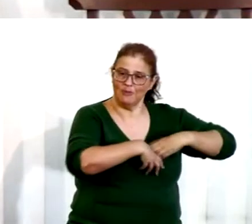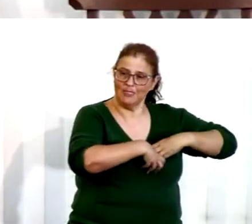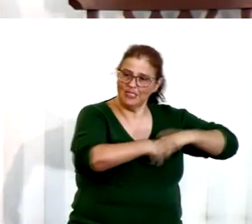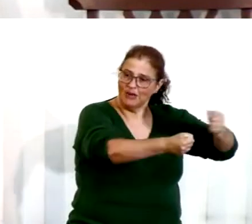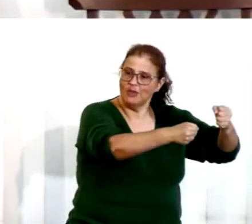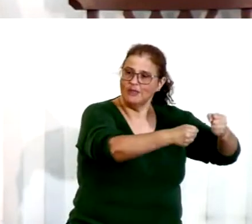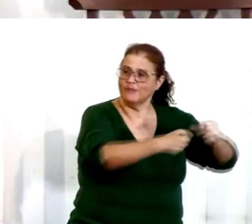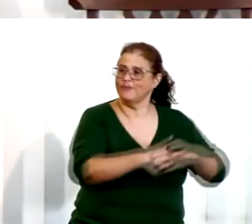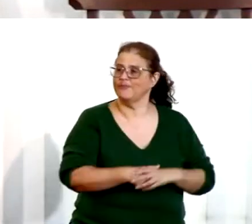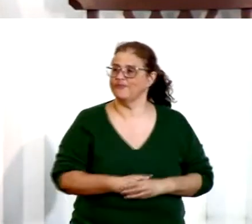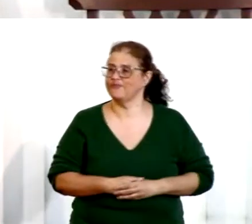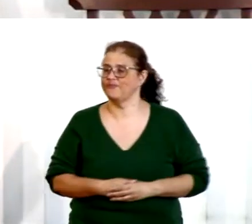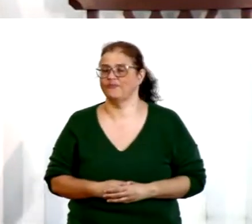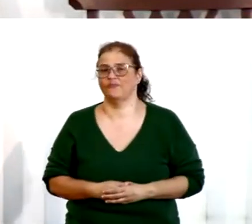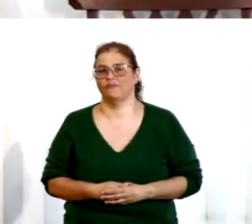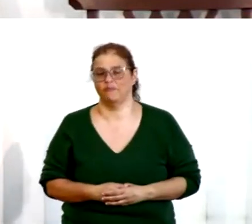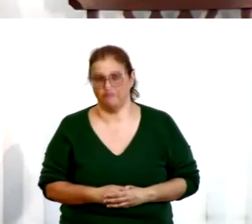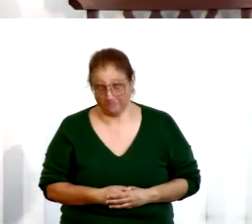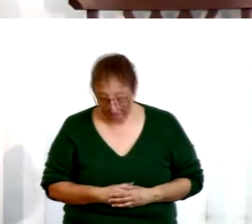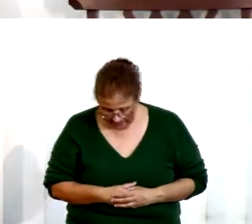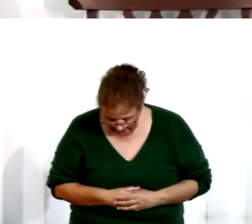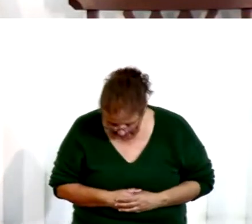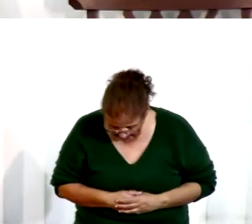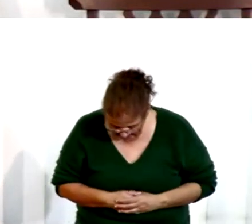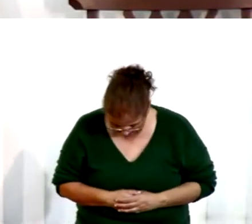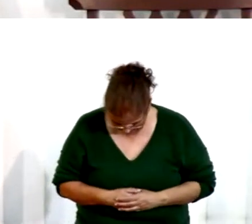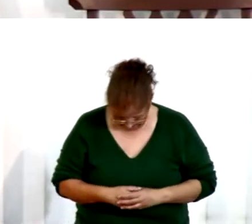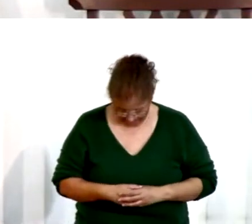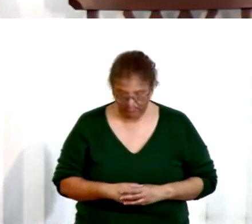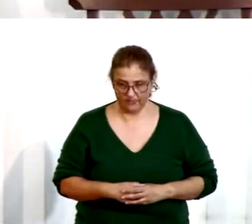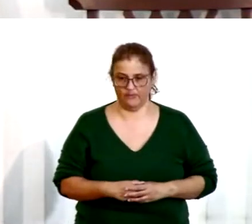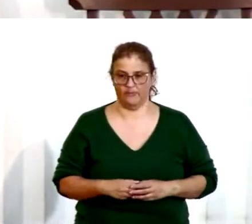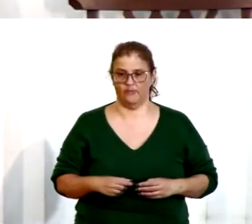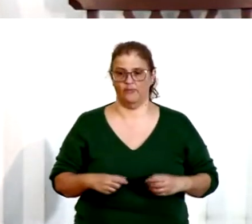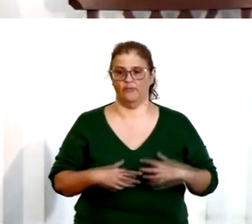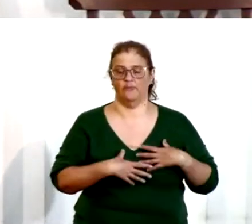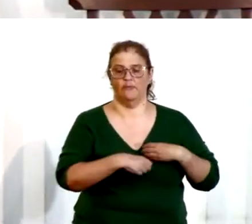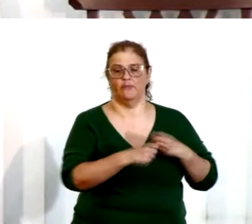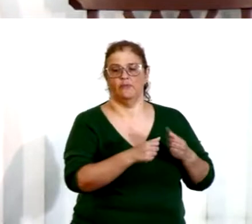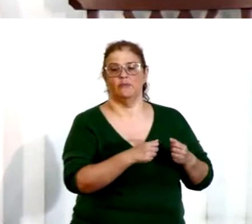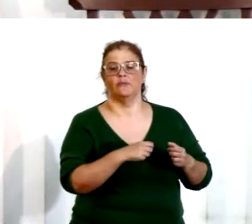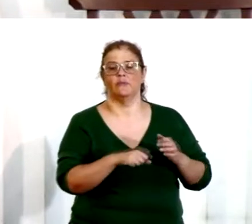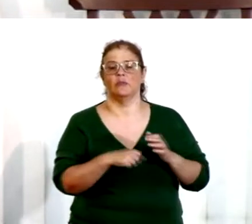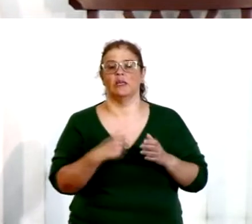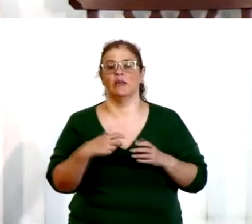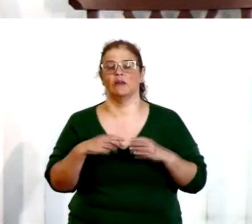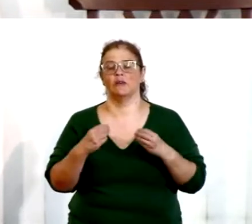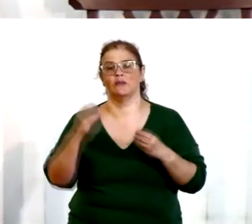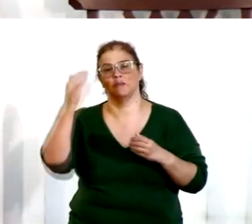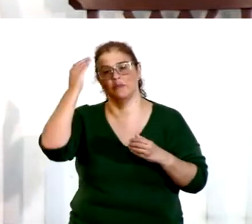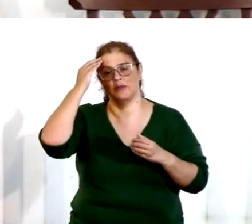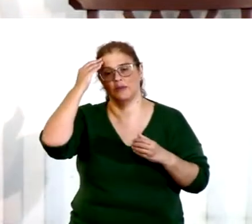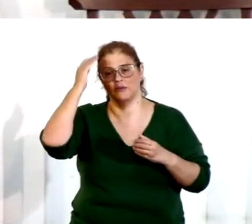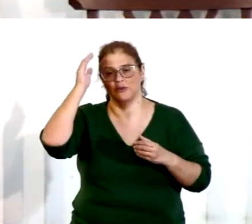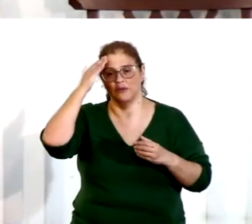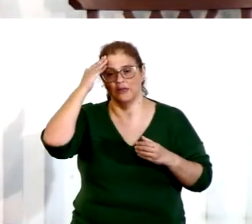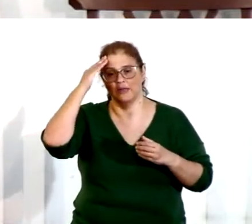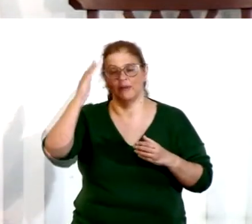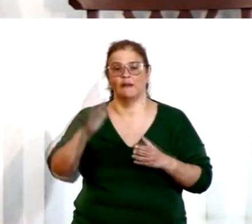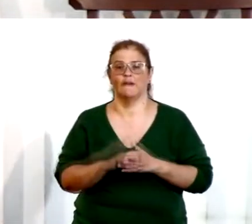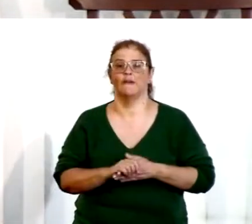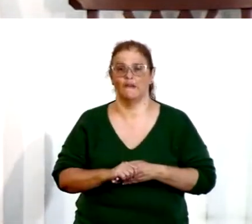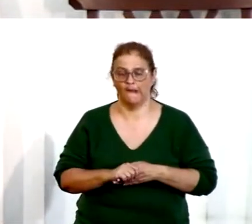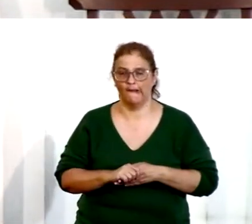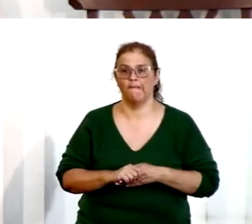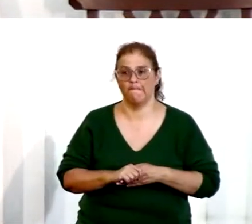tem que ver o que a gente decidiu deixar. O que a gente pensou, entendeu que faz mal mesmo. E aquilo que faz mal à